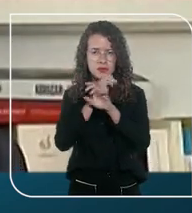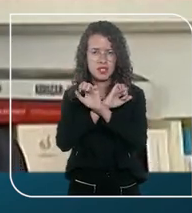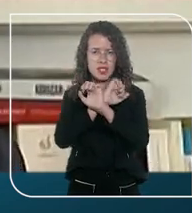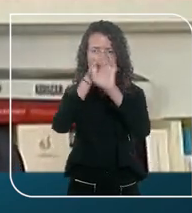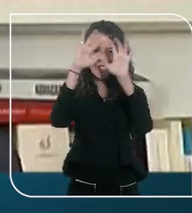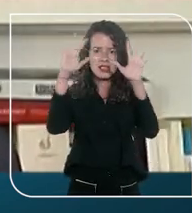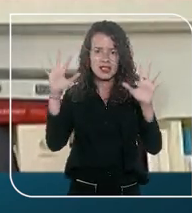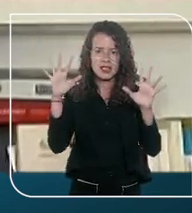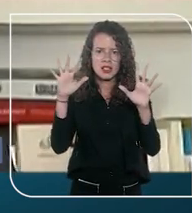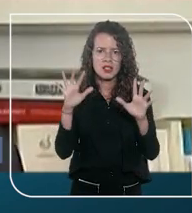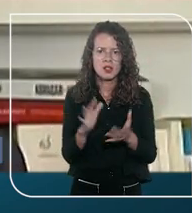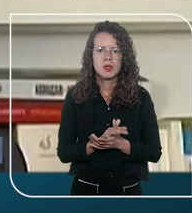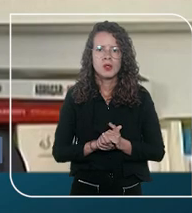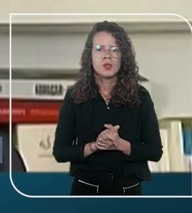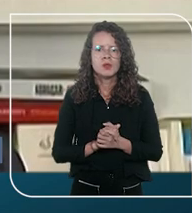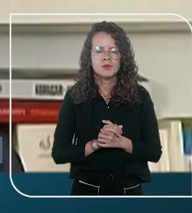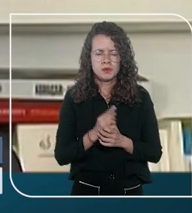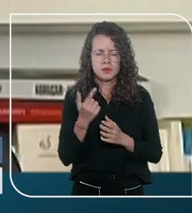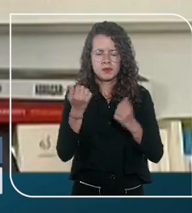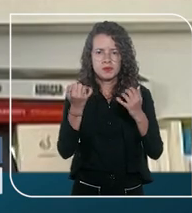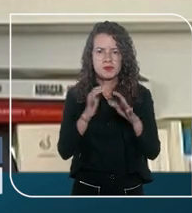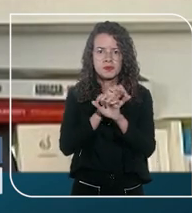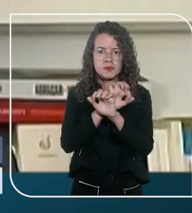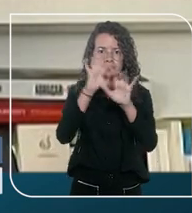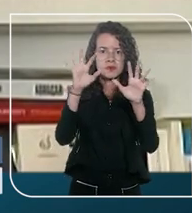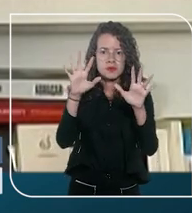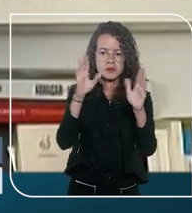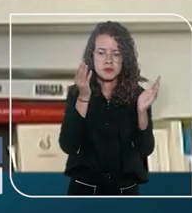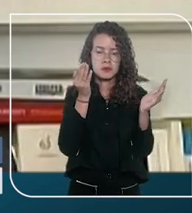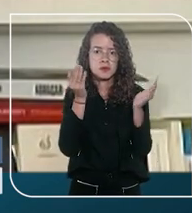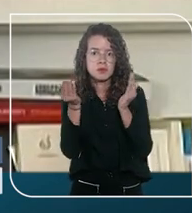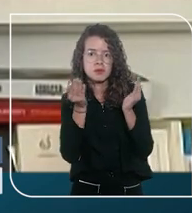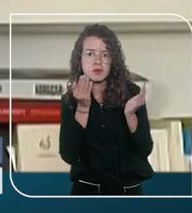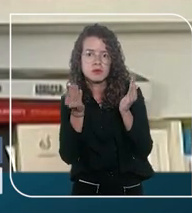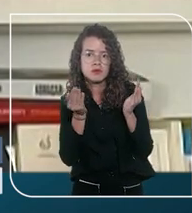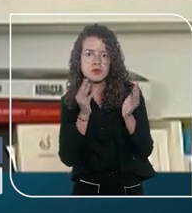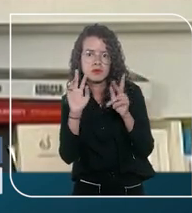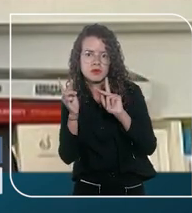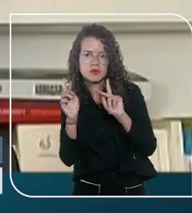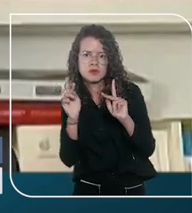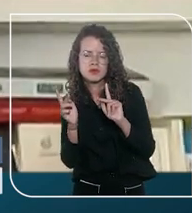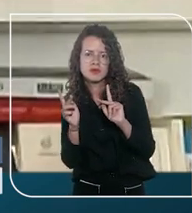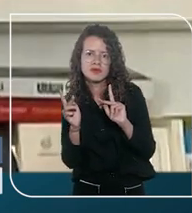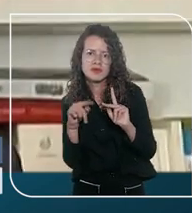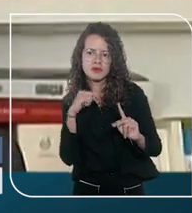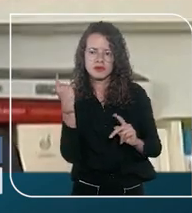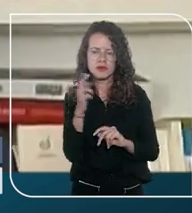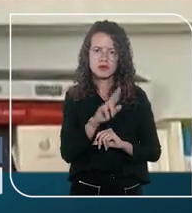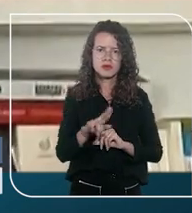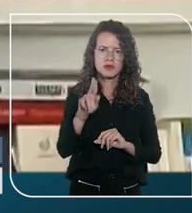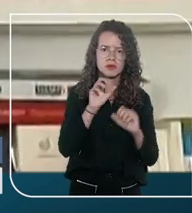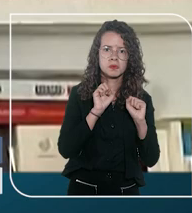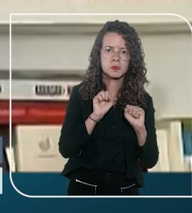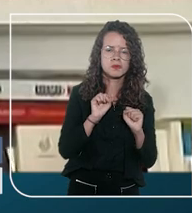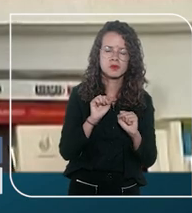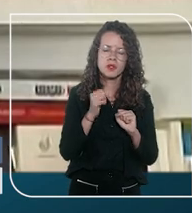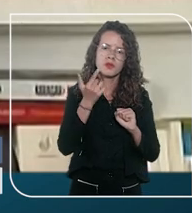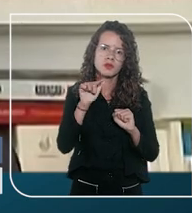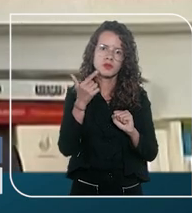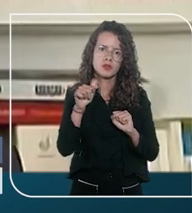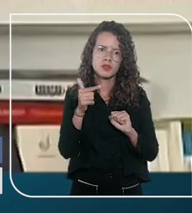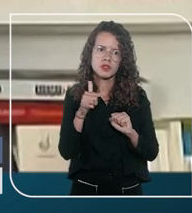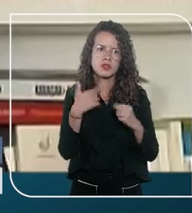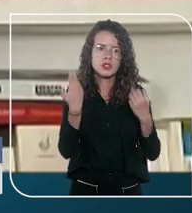não há uma, trazer uma resposta mais clara, né? Não há um parâmetro que a gente possa utilizar, e isso vai, obviamente, ali